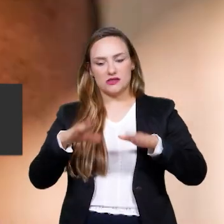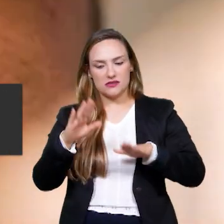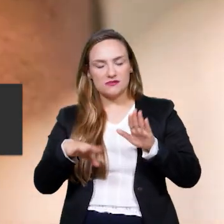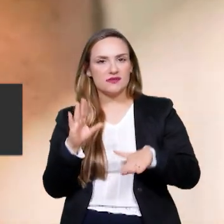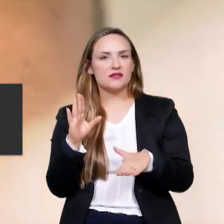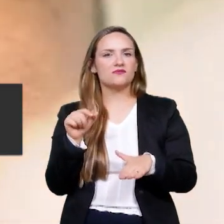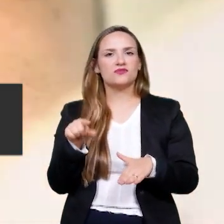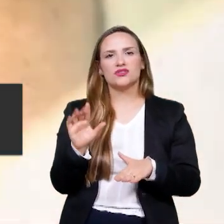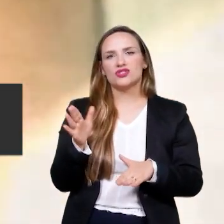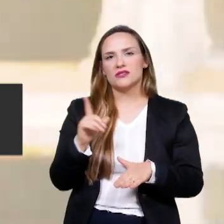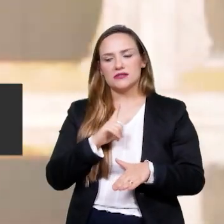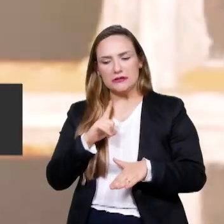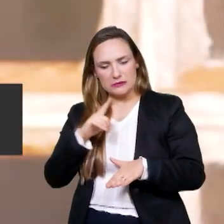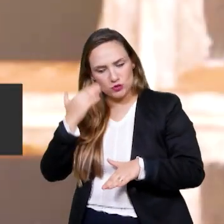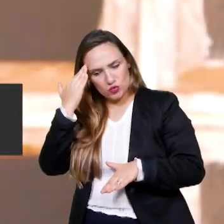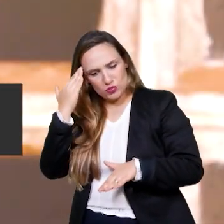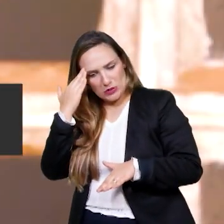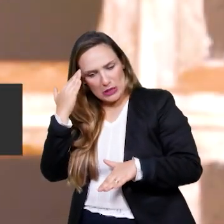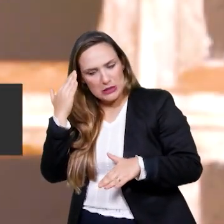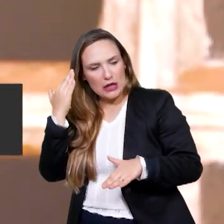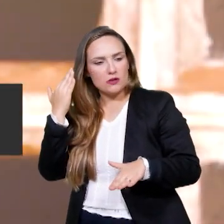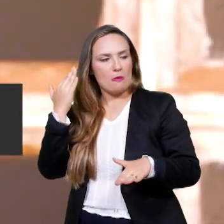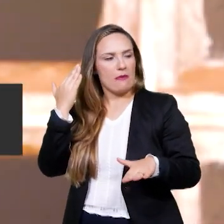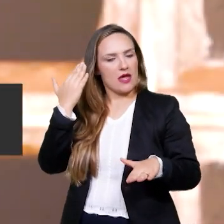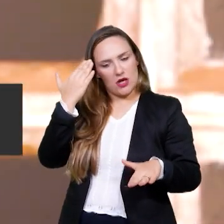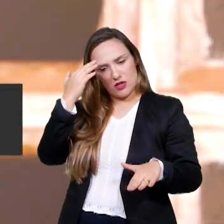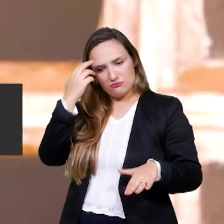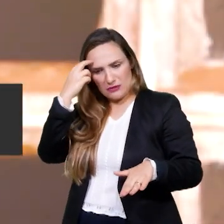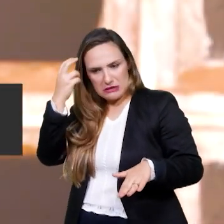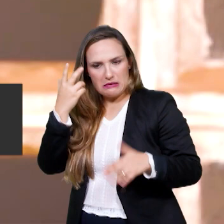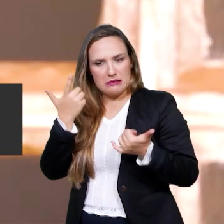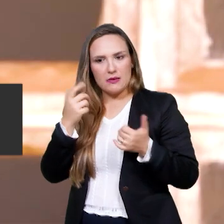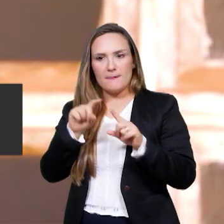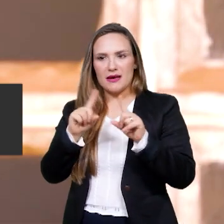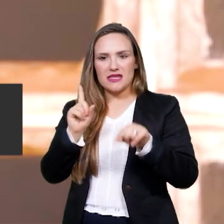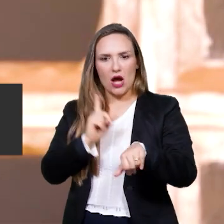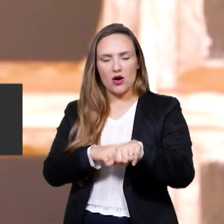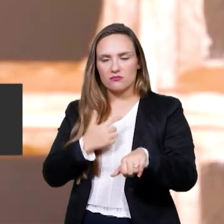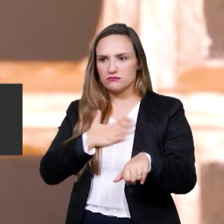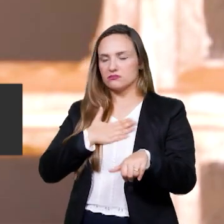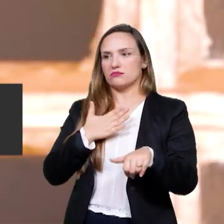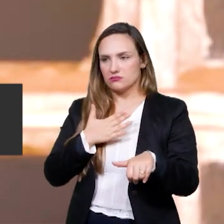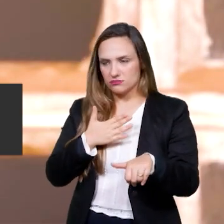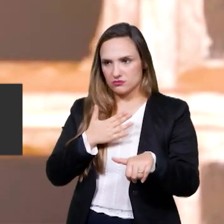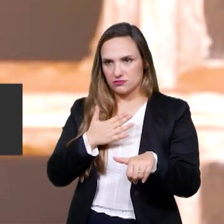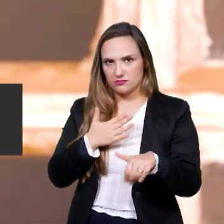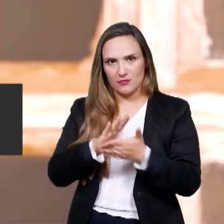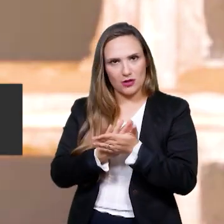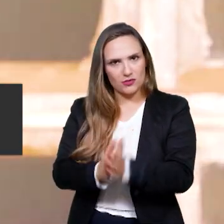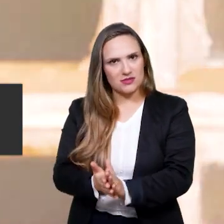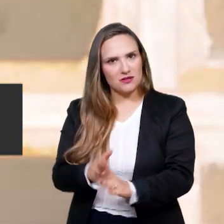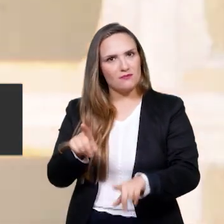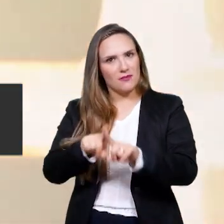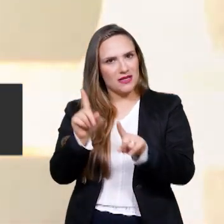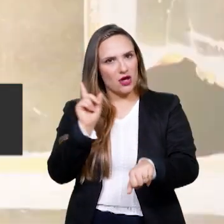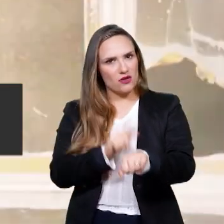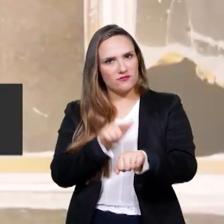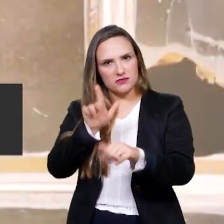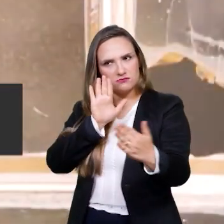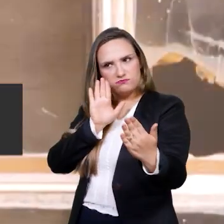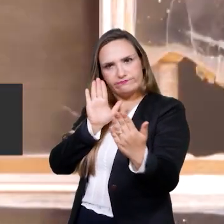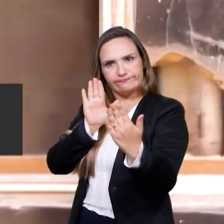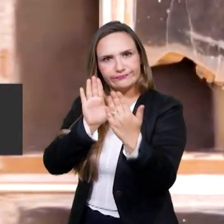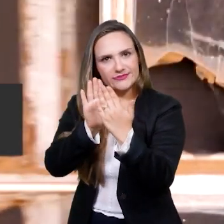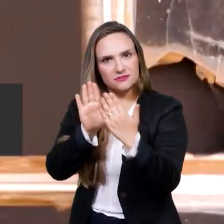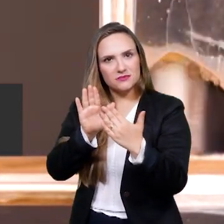racial em relação a isso, mas ele tem o poder de paralisar você, né? Então, a partir do momento em que você enfrenta, em que você vai atrás dos seus